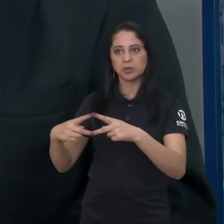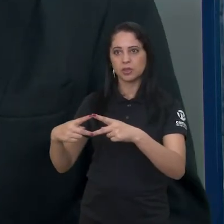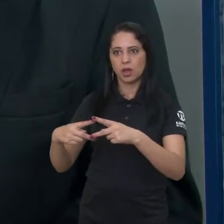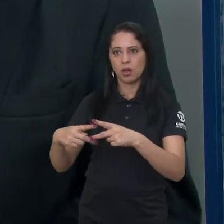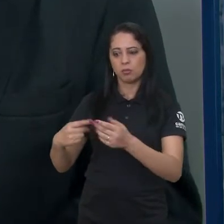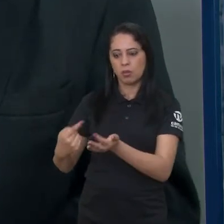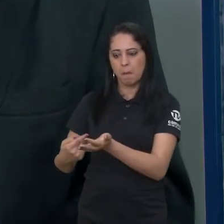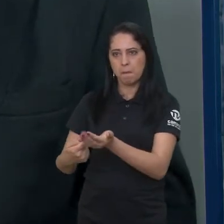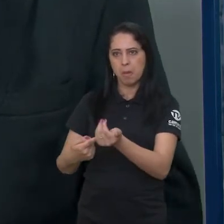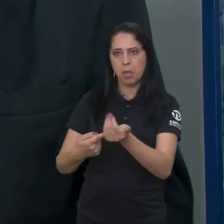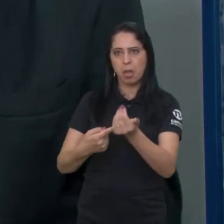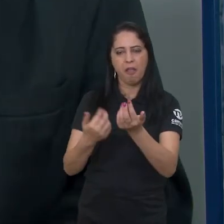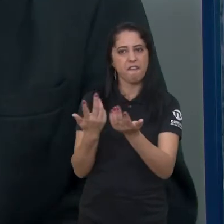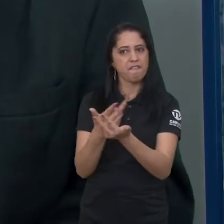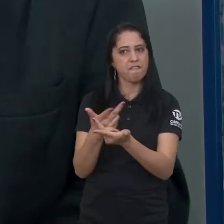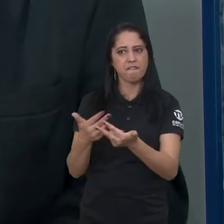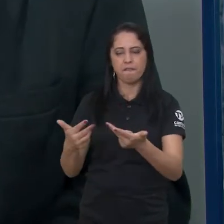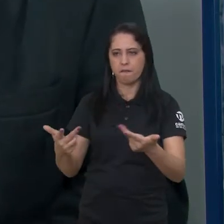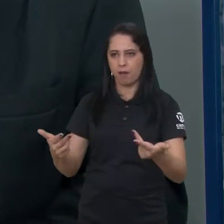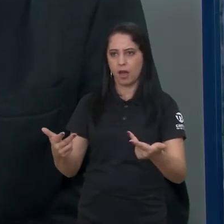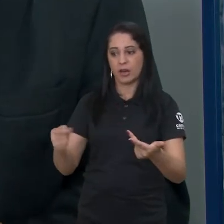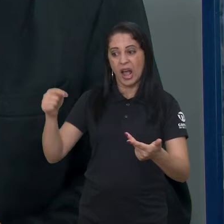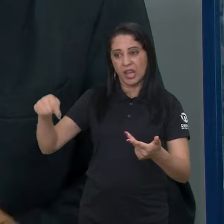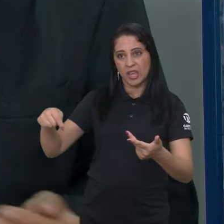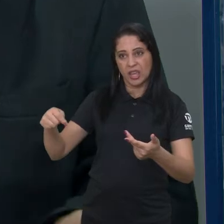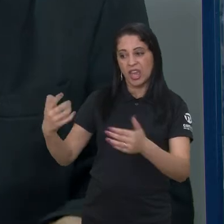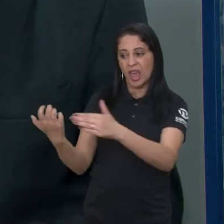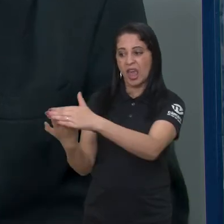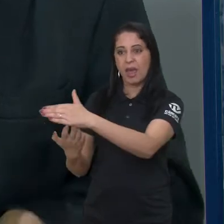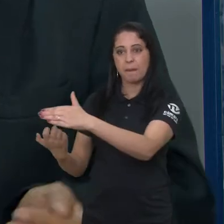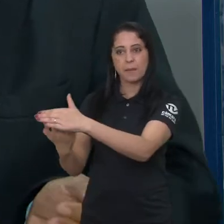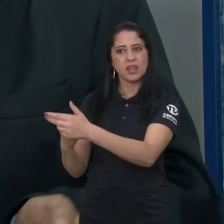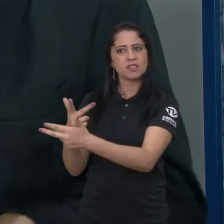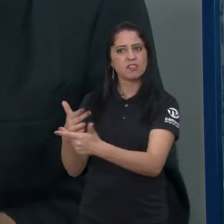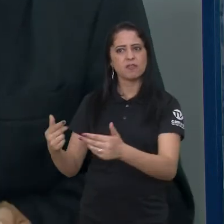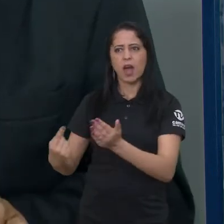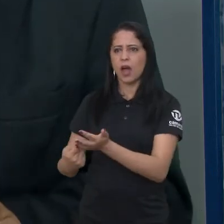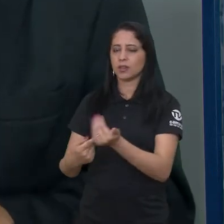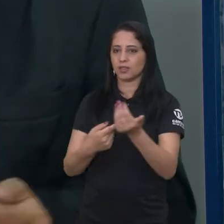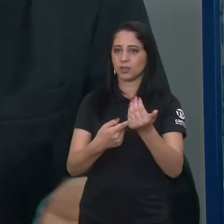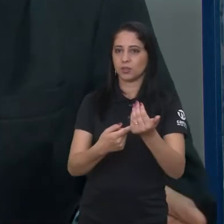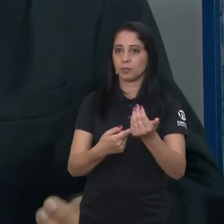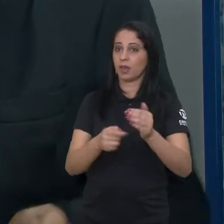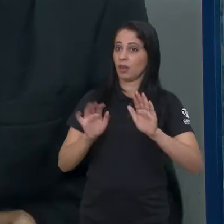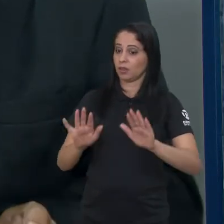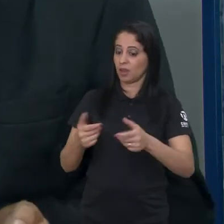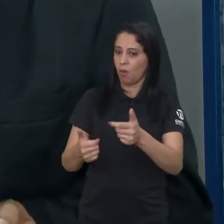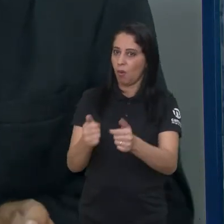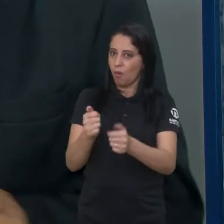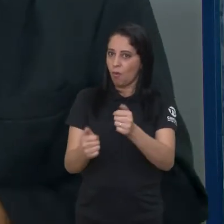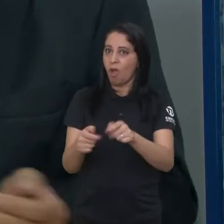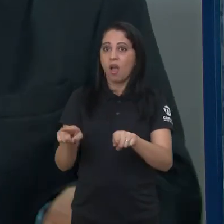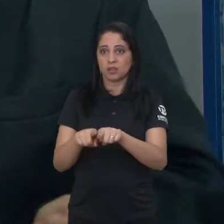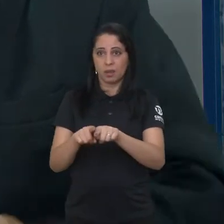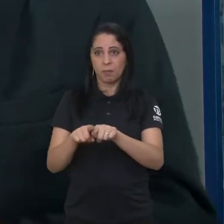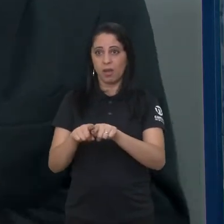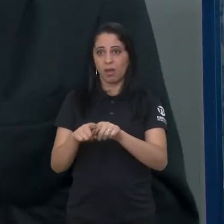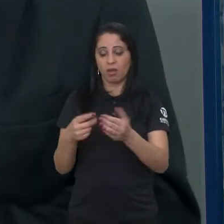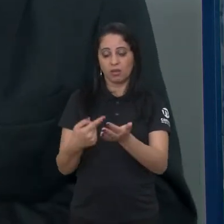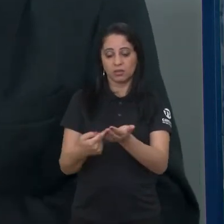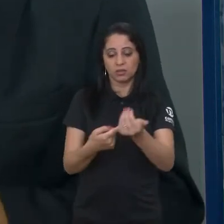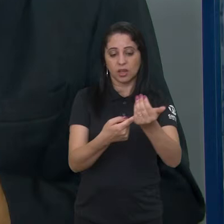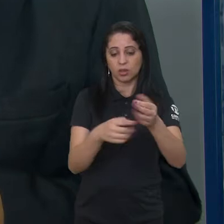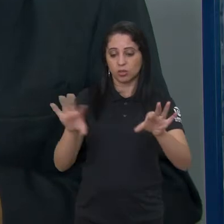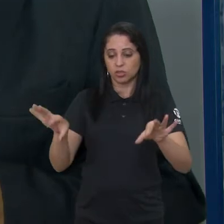muitos empreendedores na área de tecnologia e os games nada mais é do que uma parte dessa nova tecnologia que